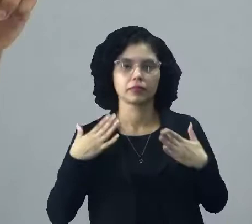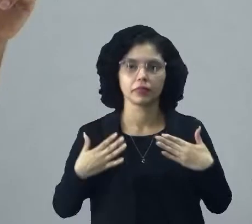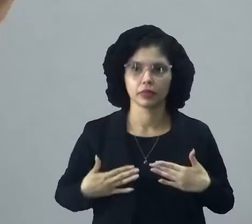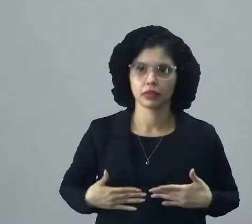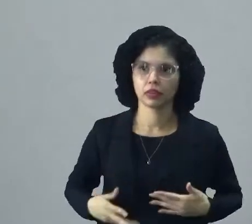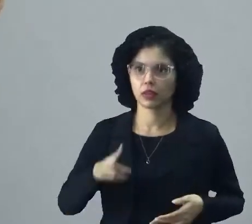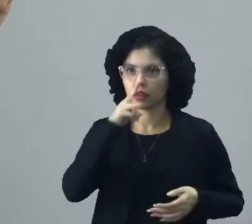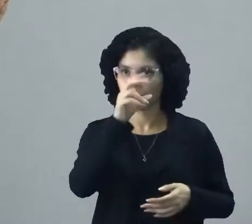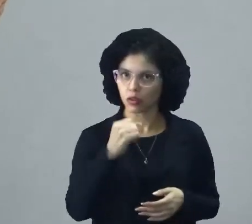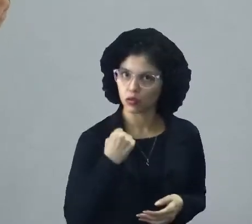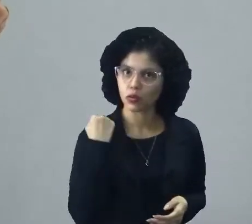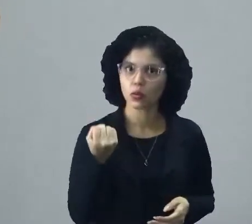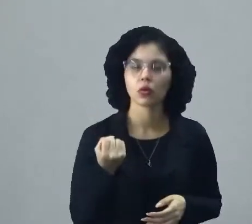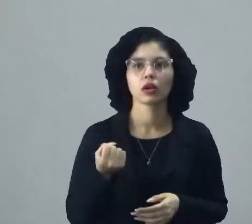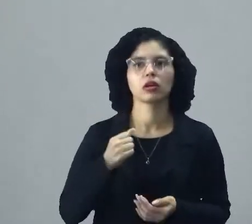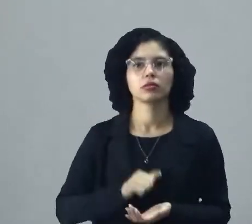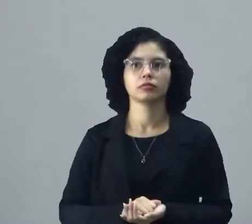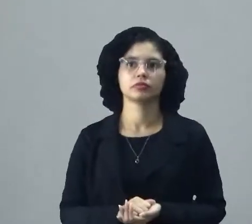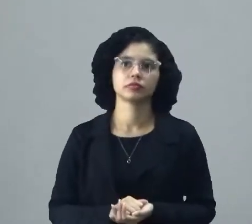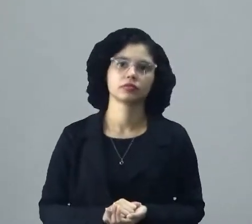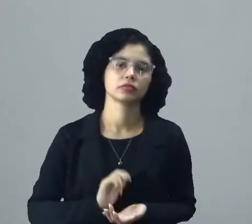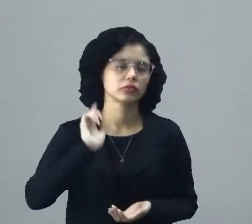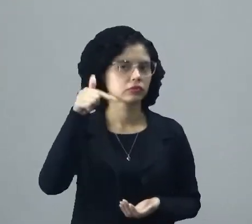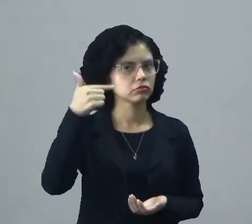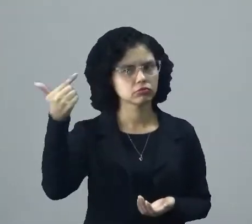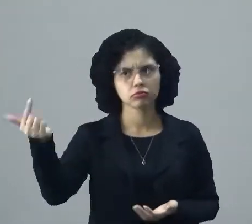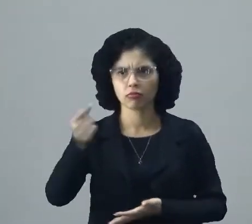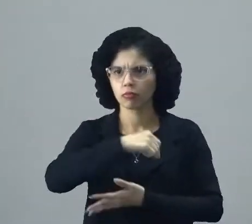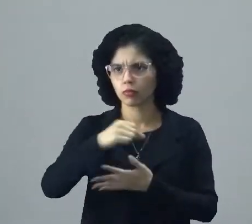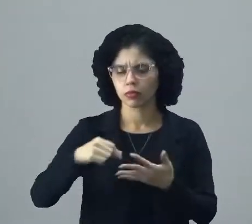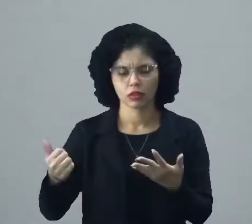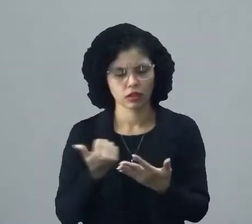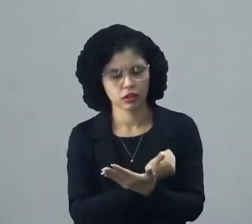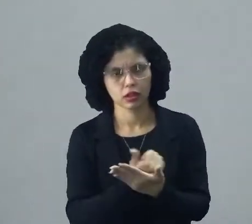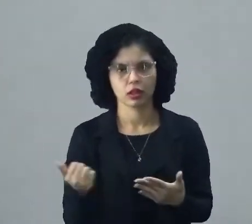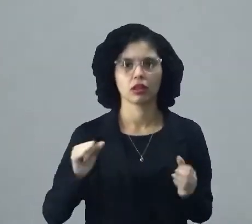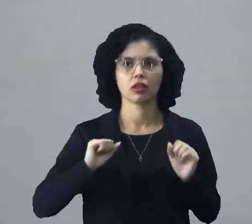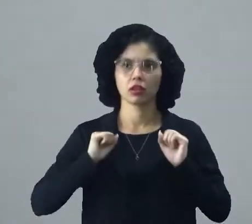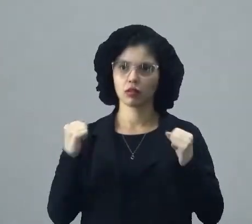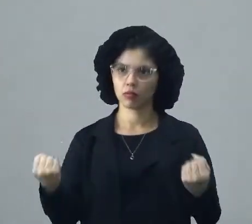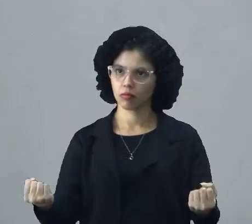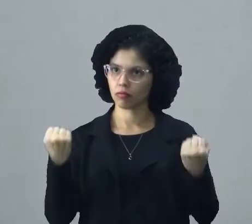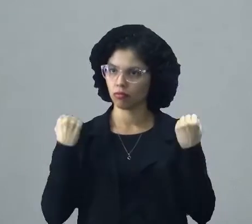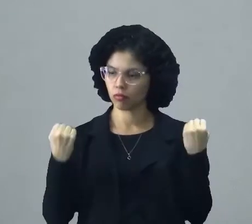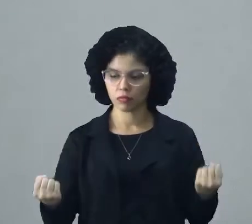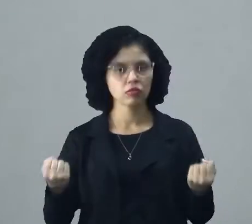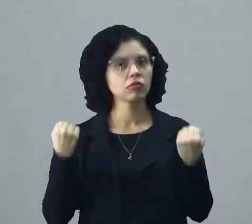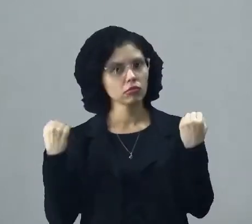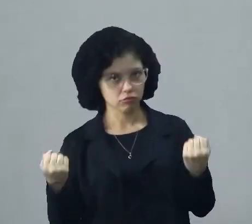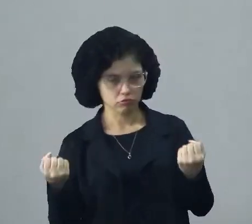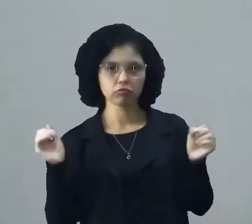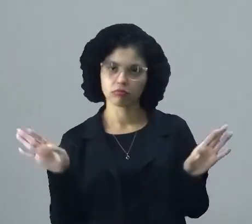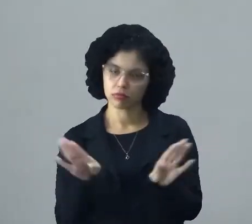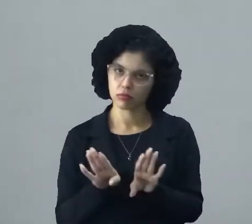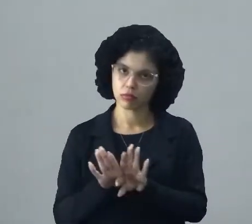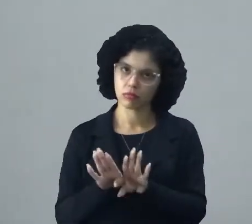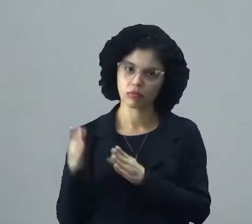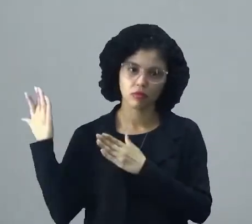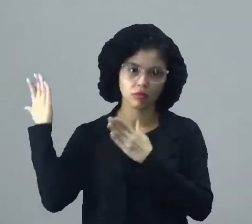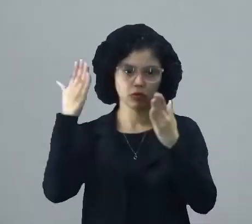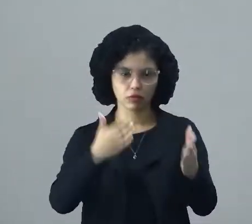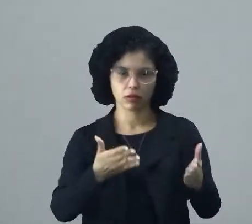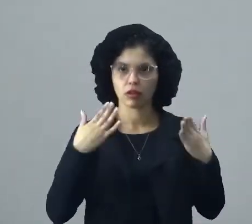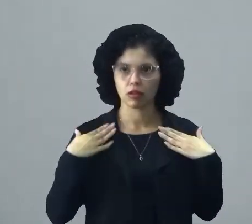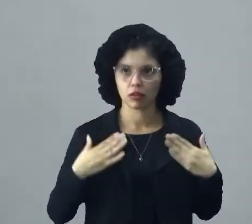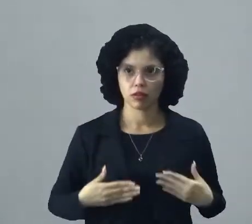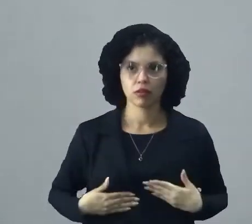física, força, por meio de determinada ação, que vai ser, por exemplo, musculação, que vai condicionar o